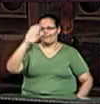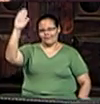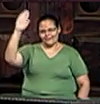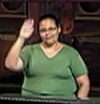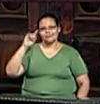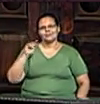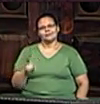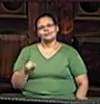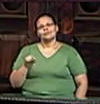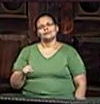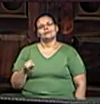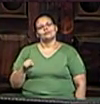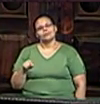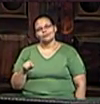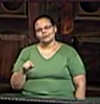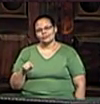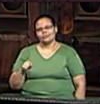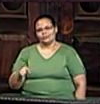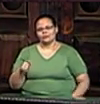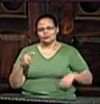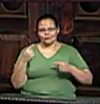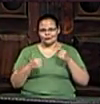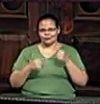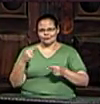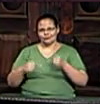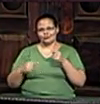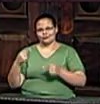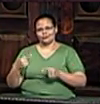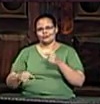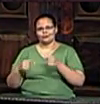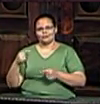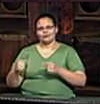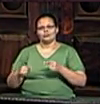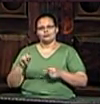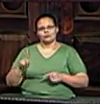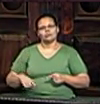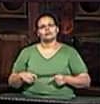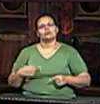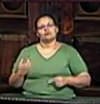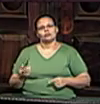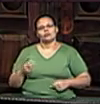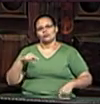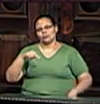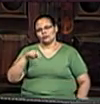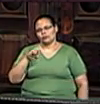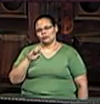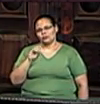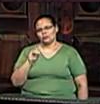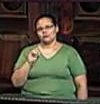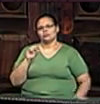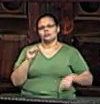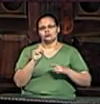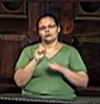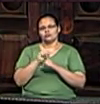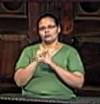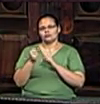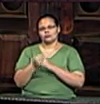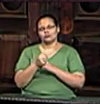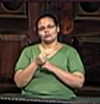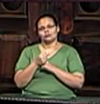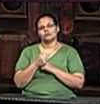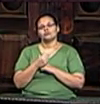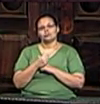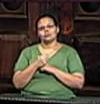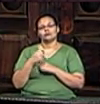traçou as políticas do neonazismo, do neossocialismo. E